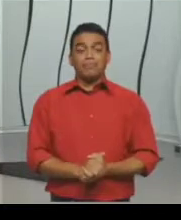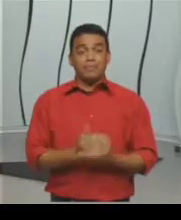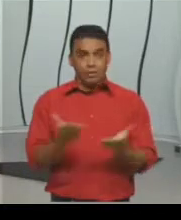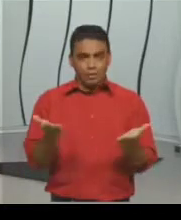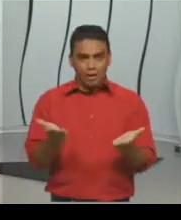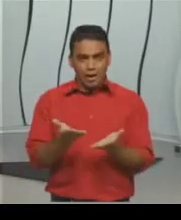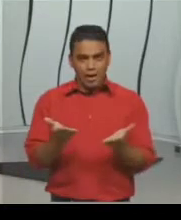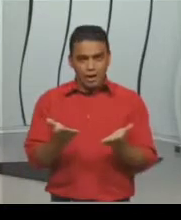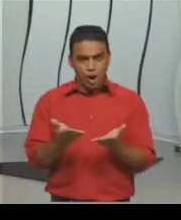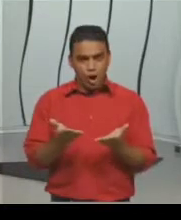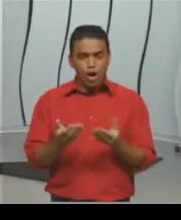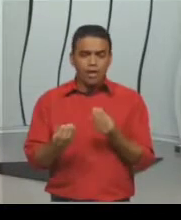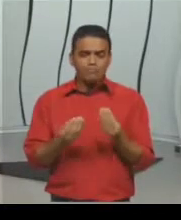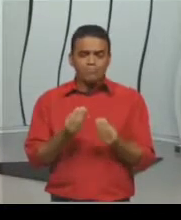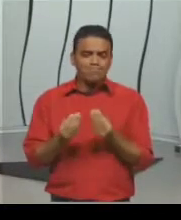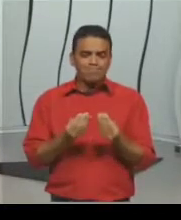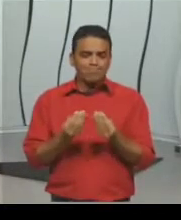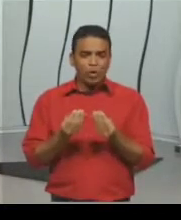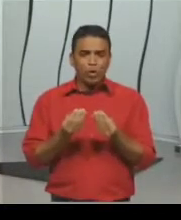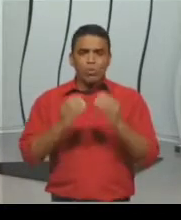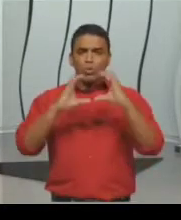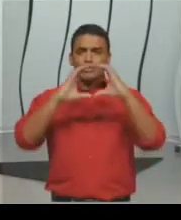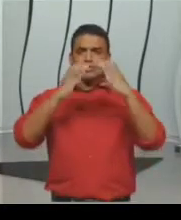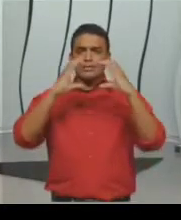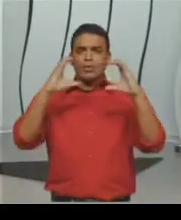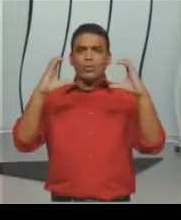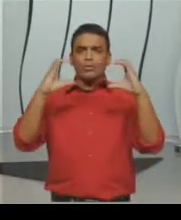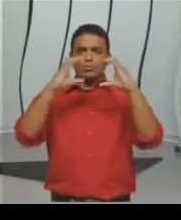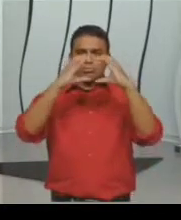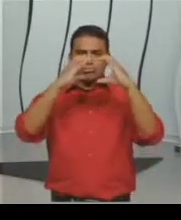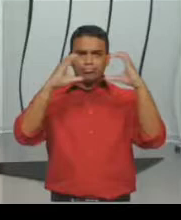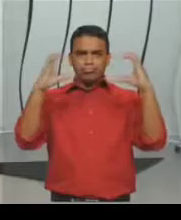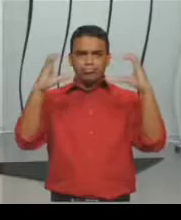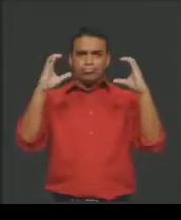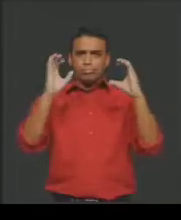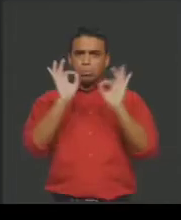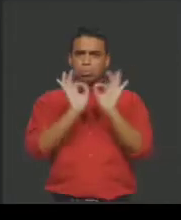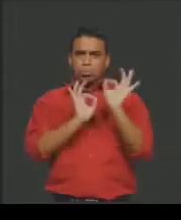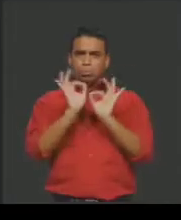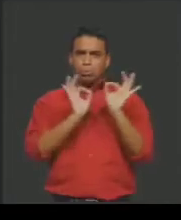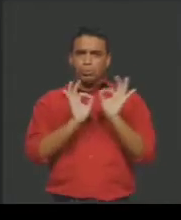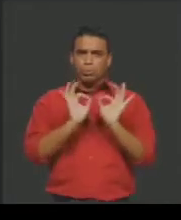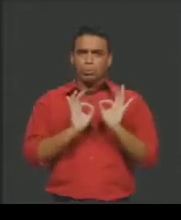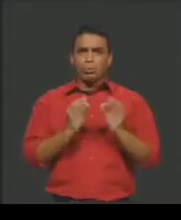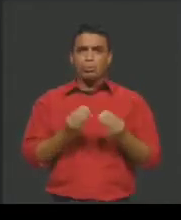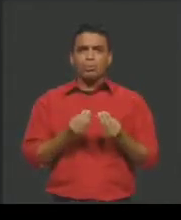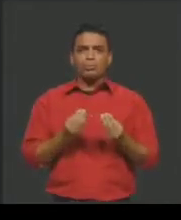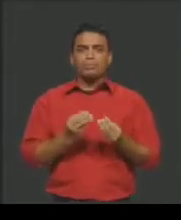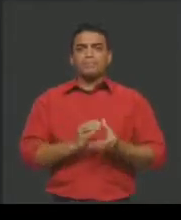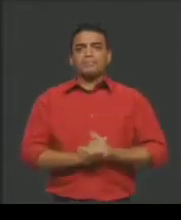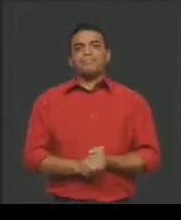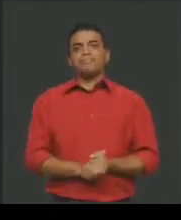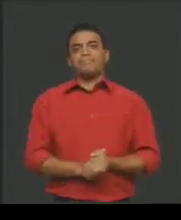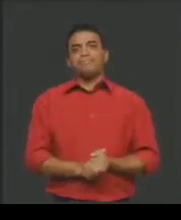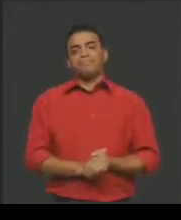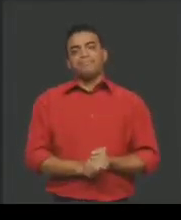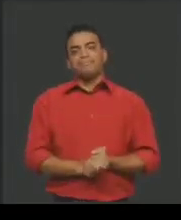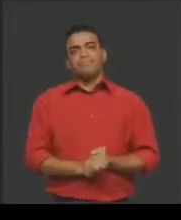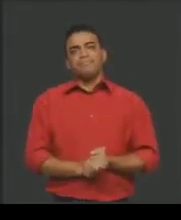Agora sim vamos falar como esses circuitos eles estão arranjados. Bom, nós